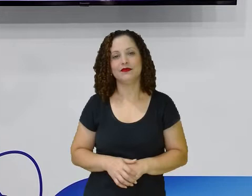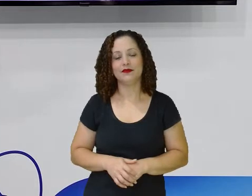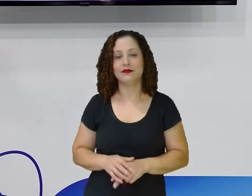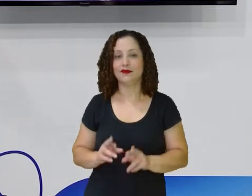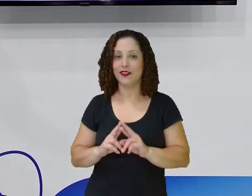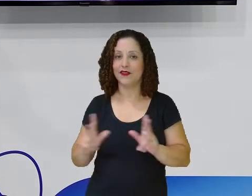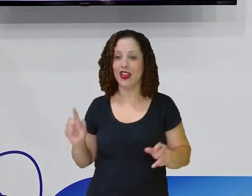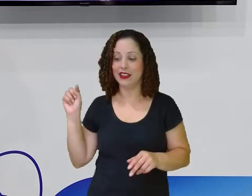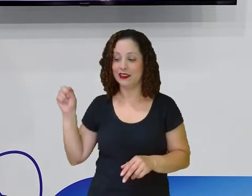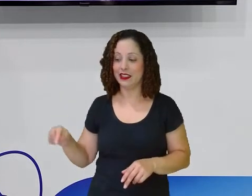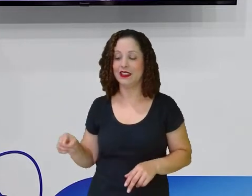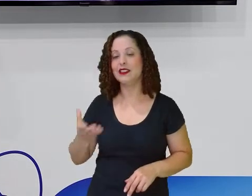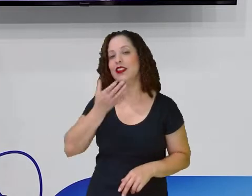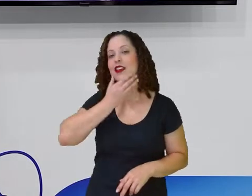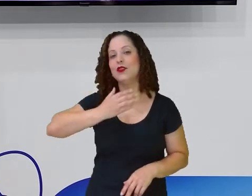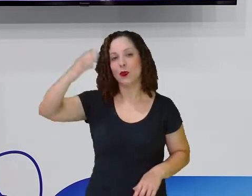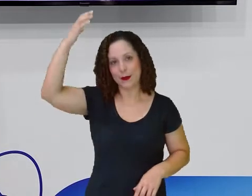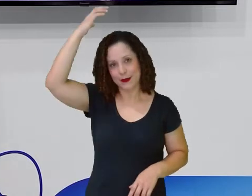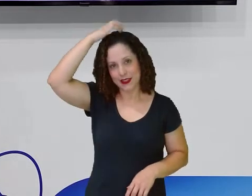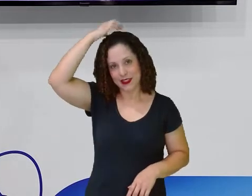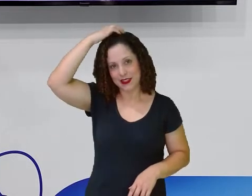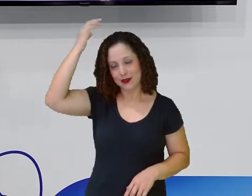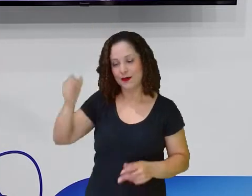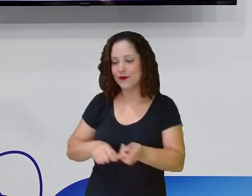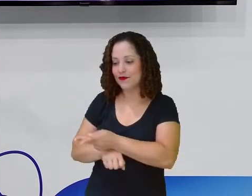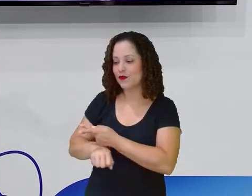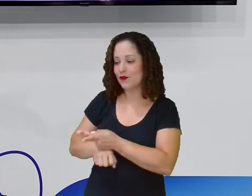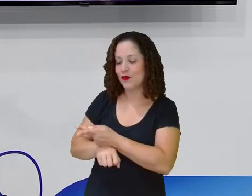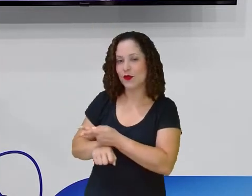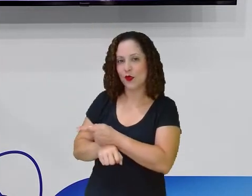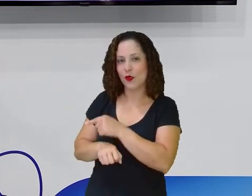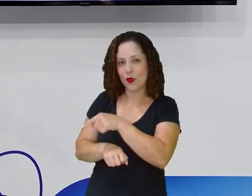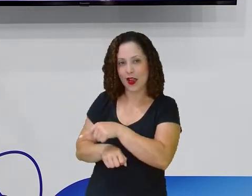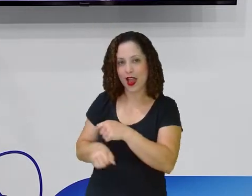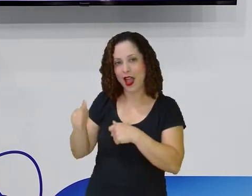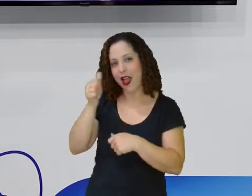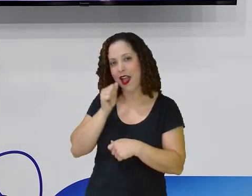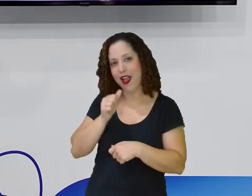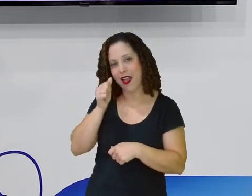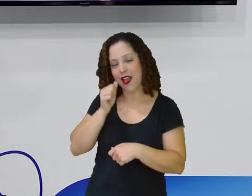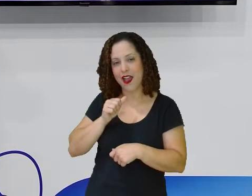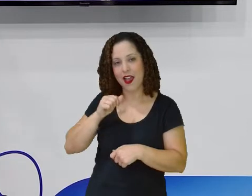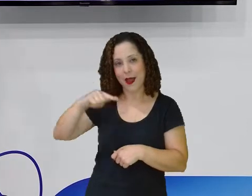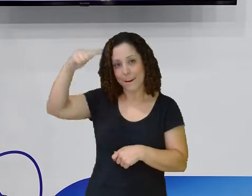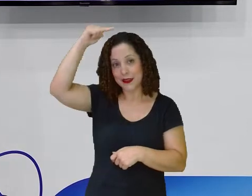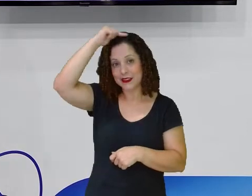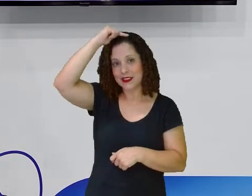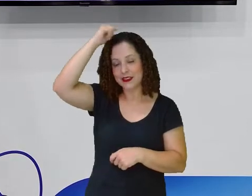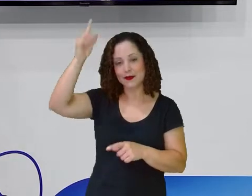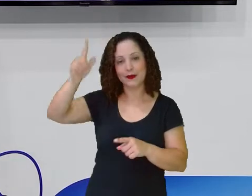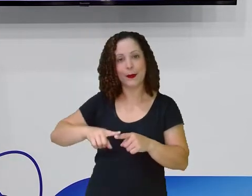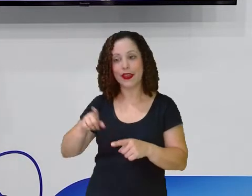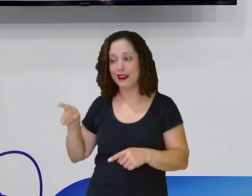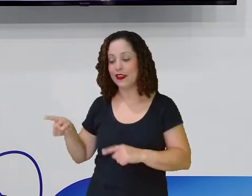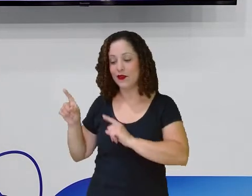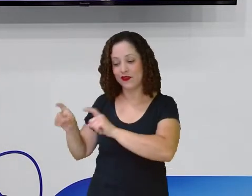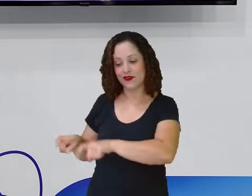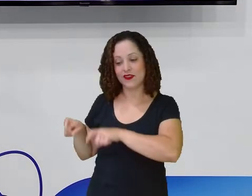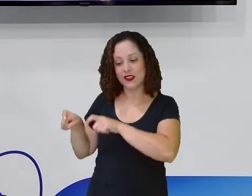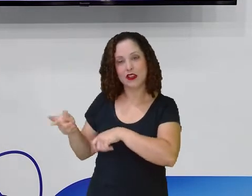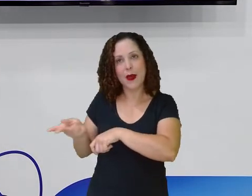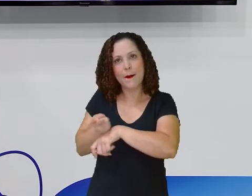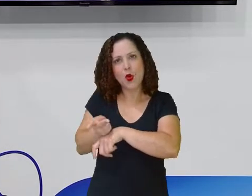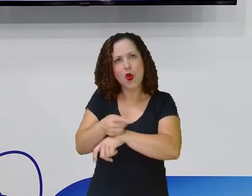naquele castelo, que é o cenário da Bela Adormecida, em busca da princesa Aurora. Ele estava procurando um papagaio raro, chamado